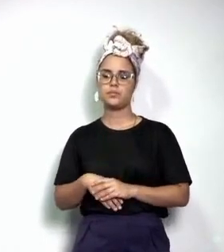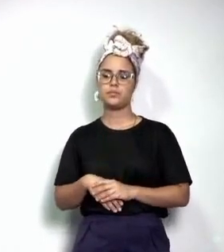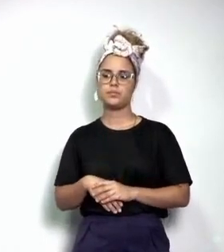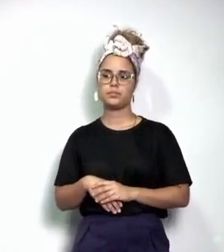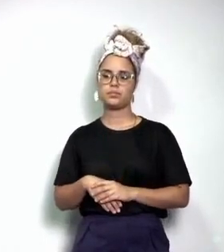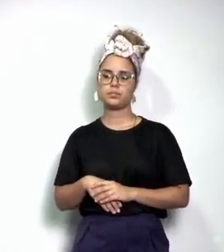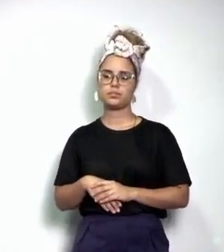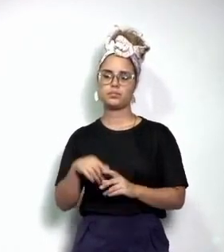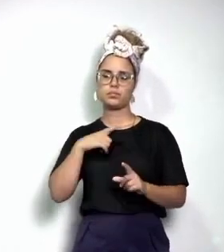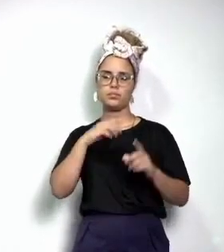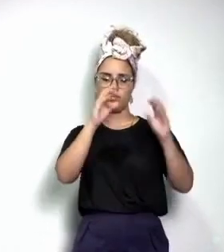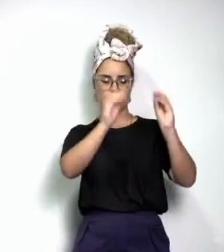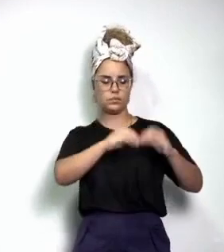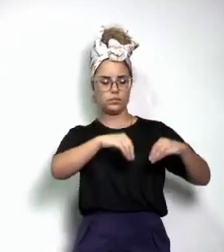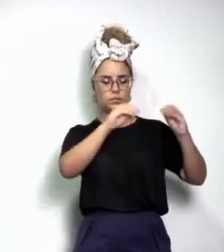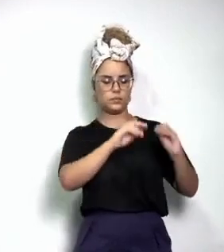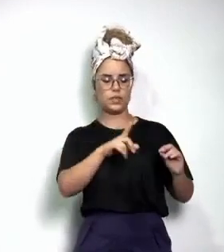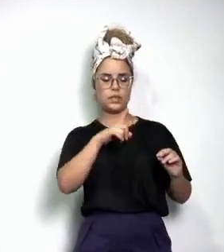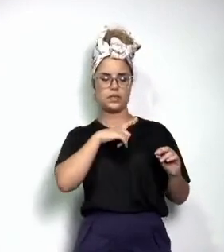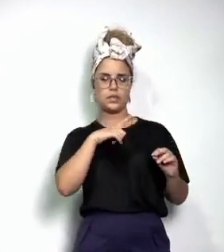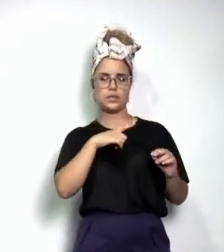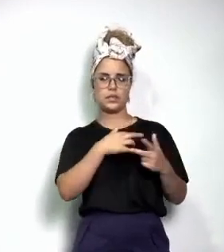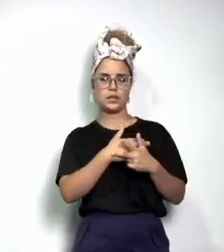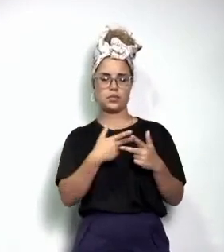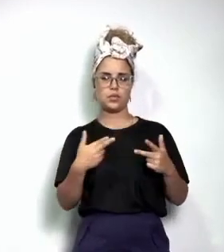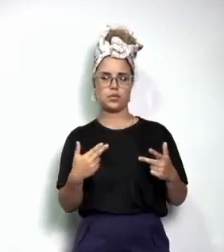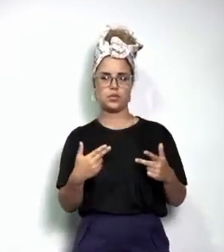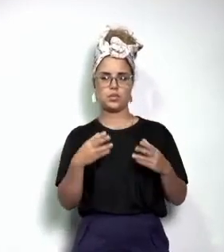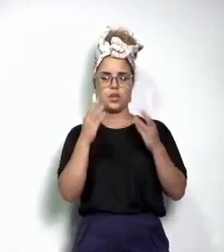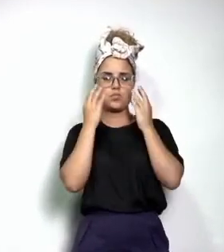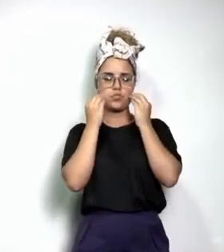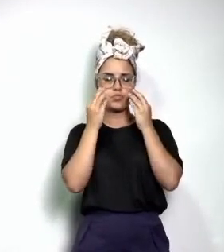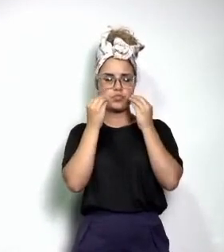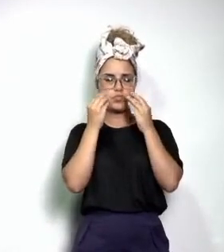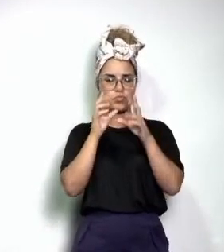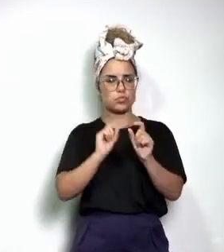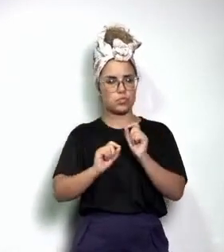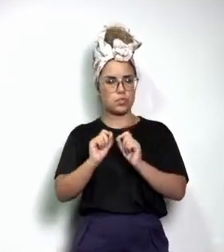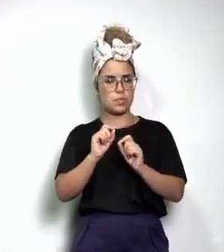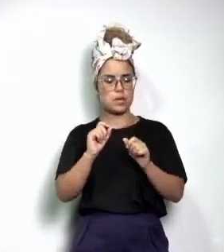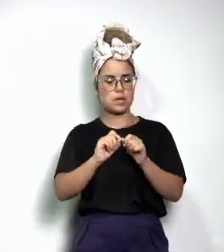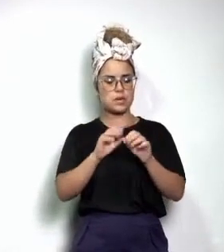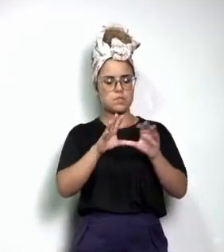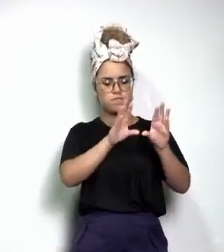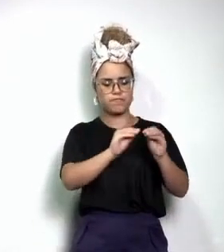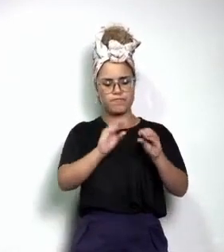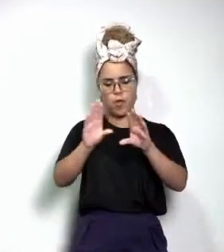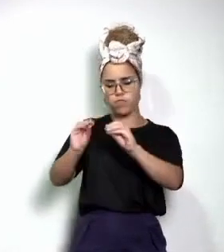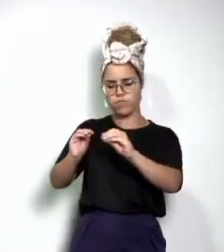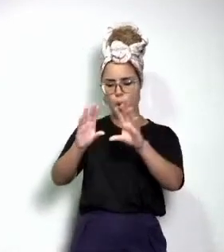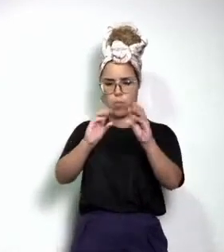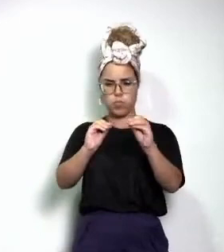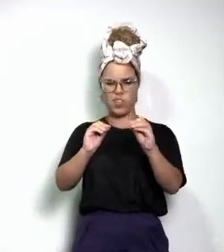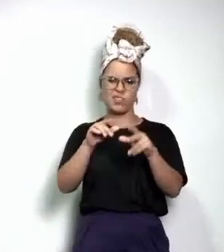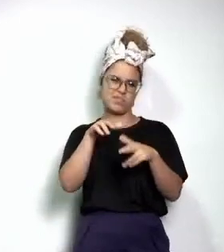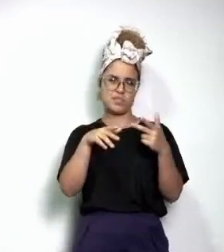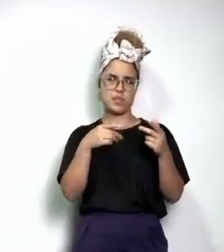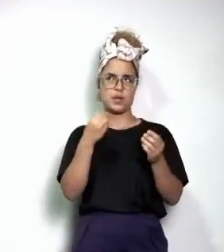um tecido revestido de material fofo. Então, também poderia ser feito